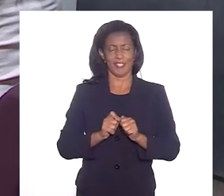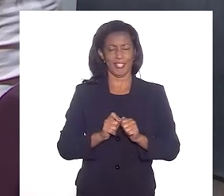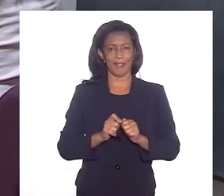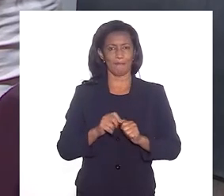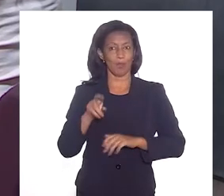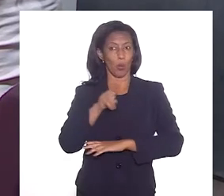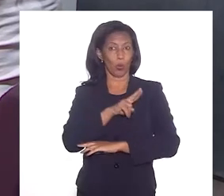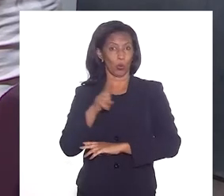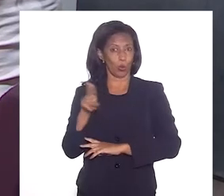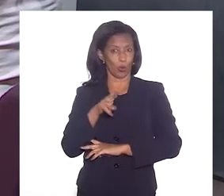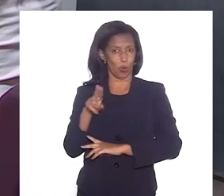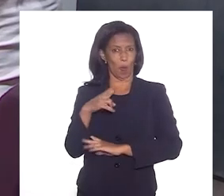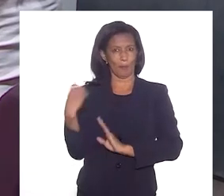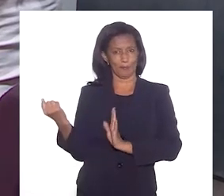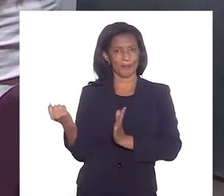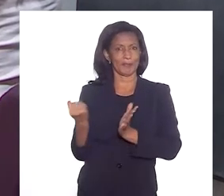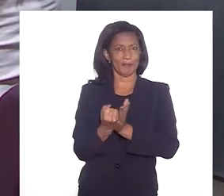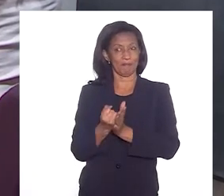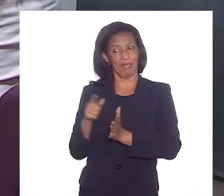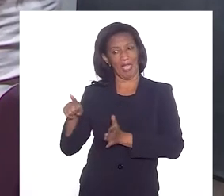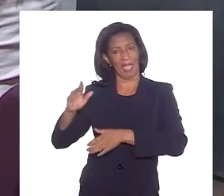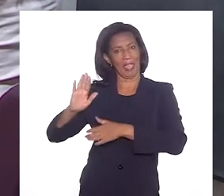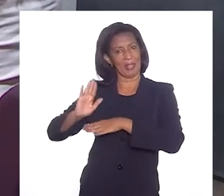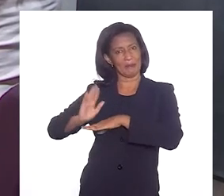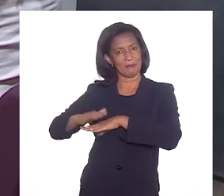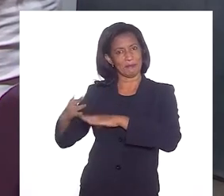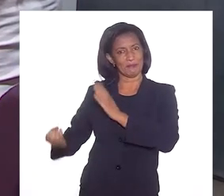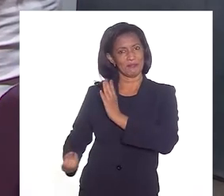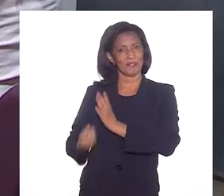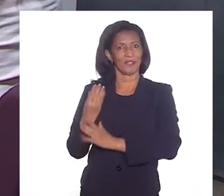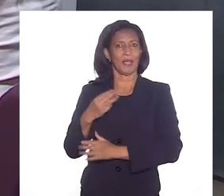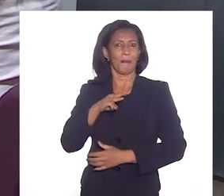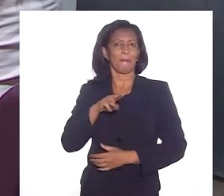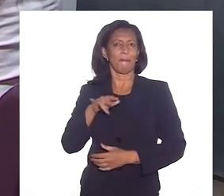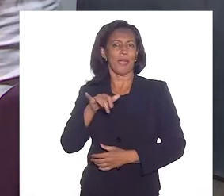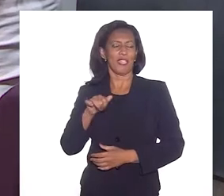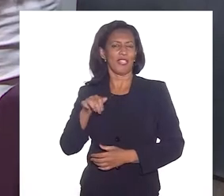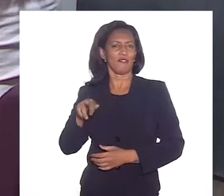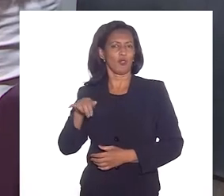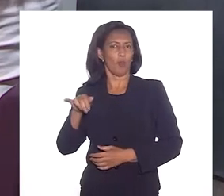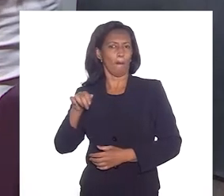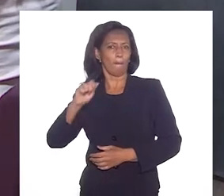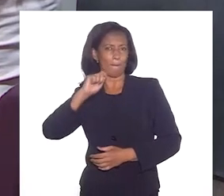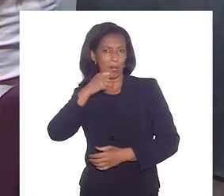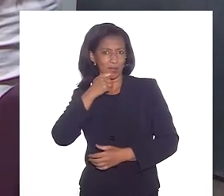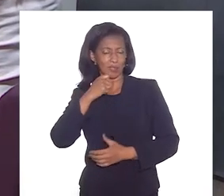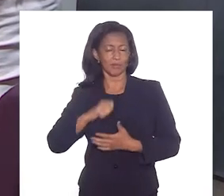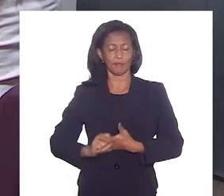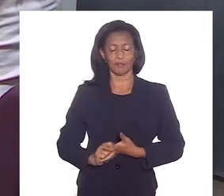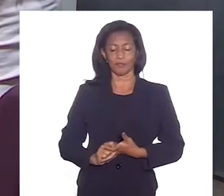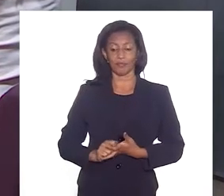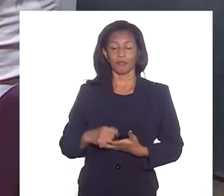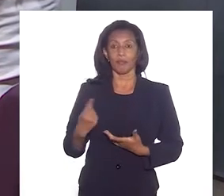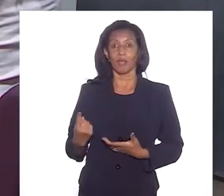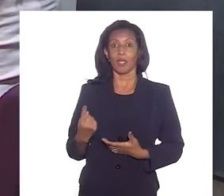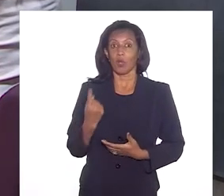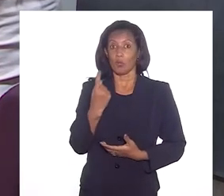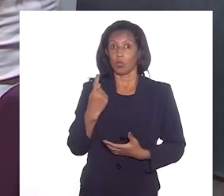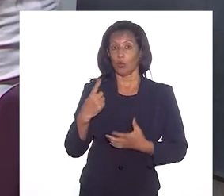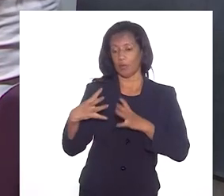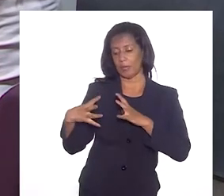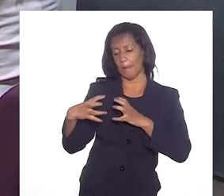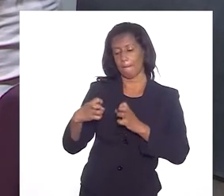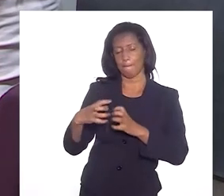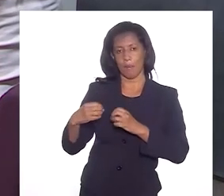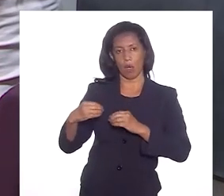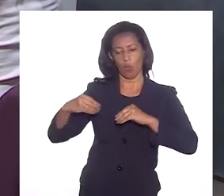aí surgiu o nome da marca criada por ela, Maria Fefe Pães. E aí a gente começou a fazer um pão